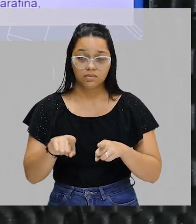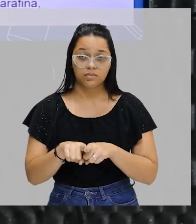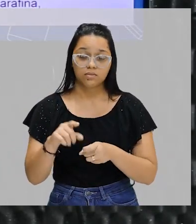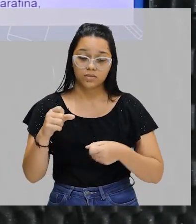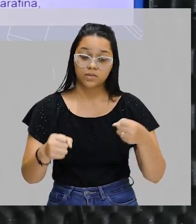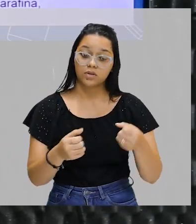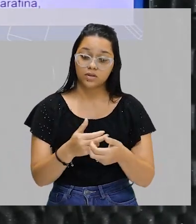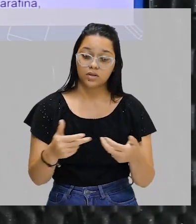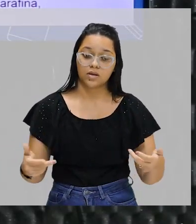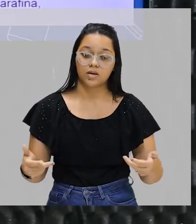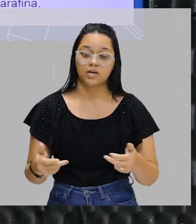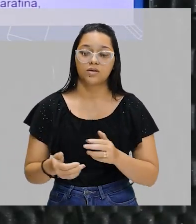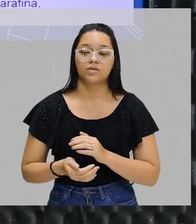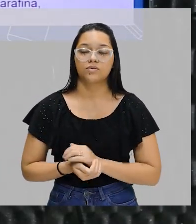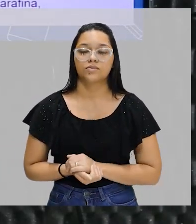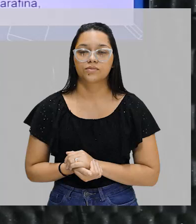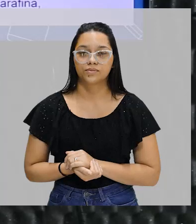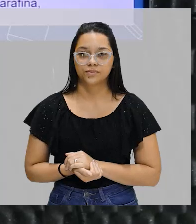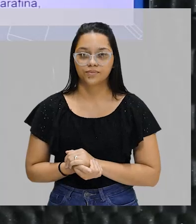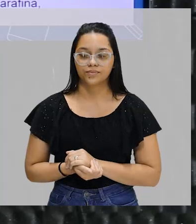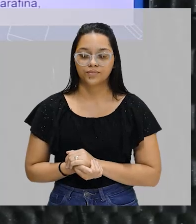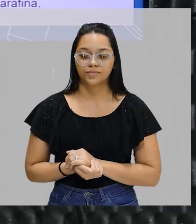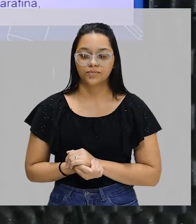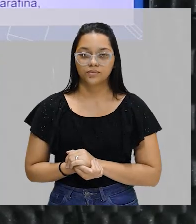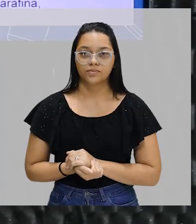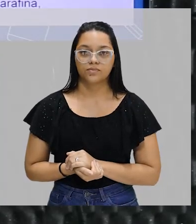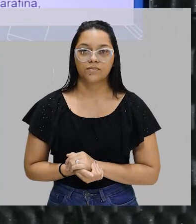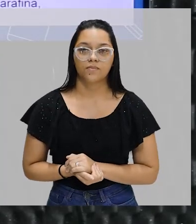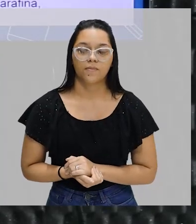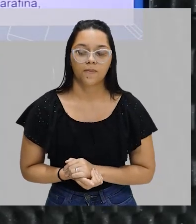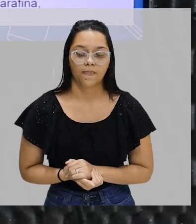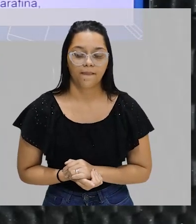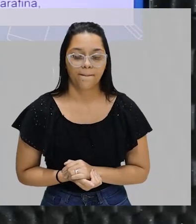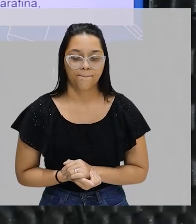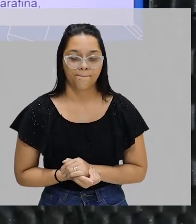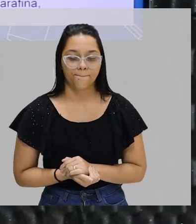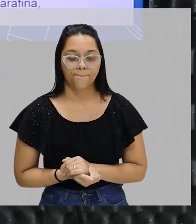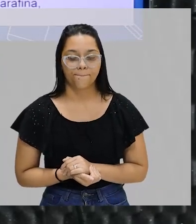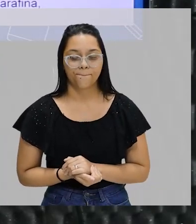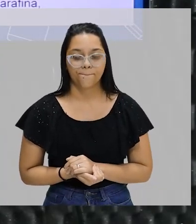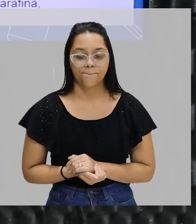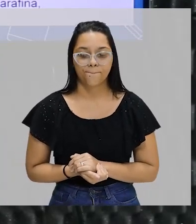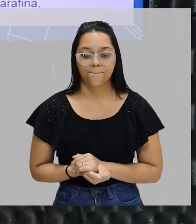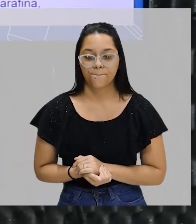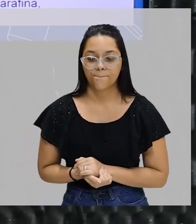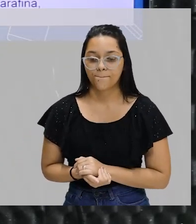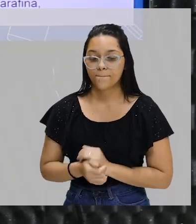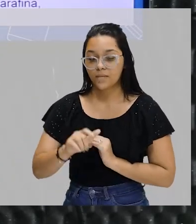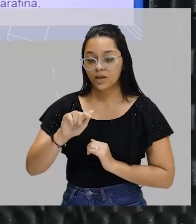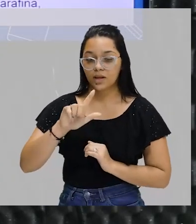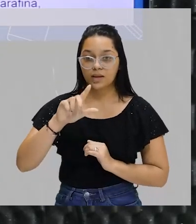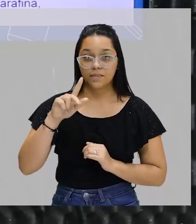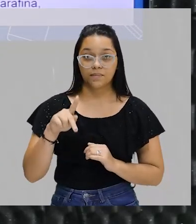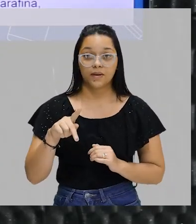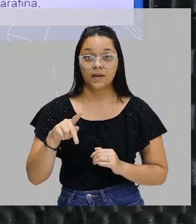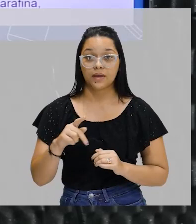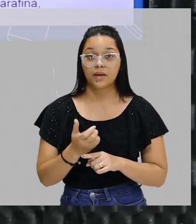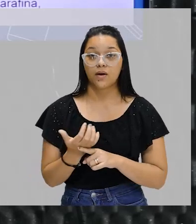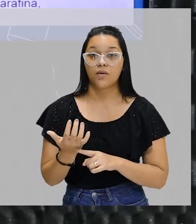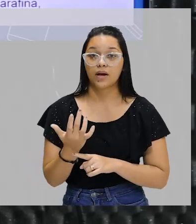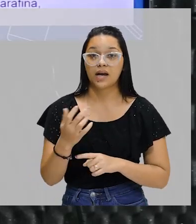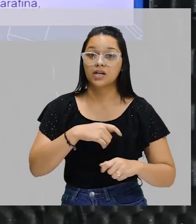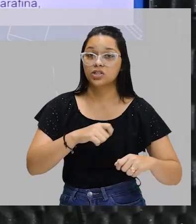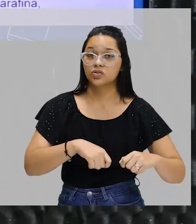transportes, certo? O GLP e também um gás natural, certo? O GLP é o gás de cozinha, tá